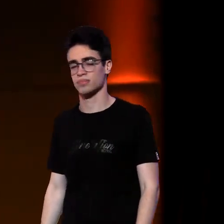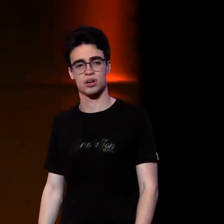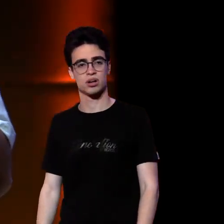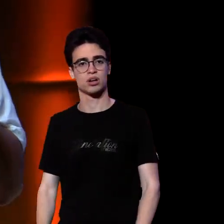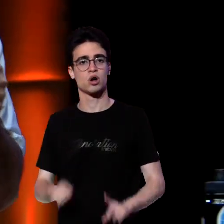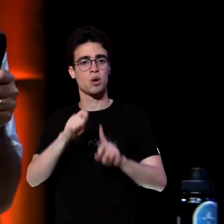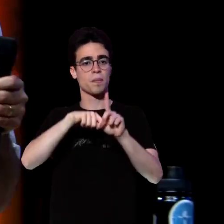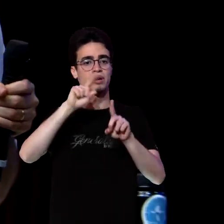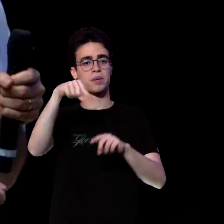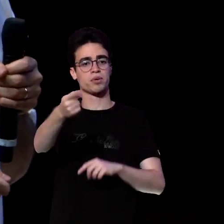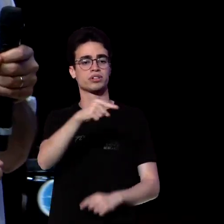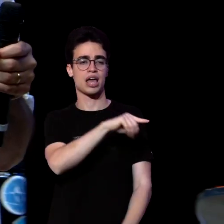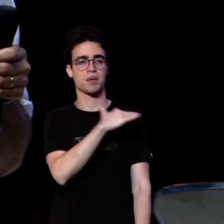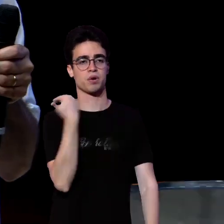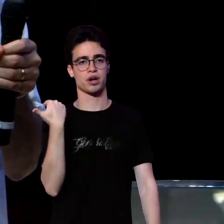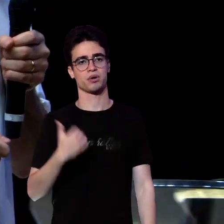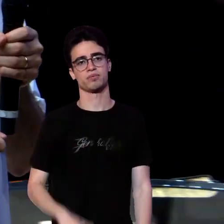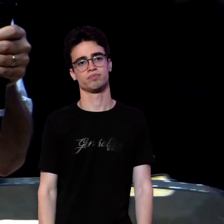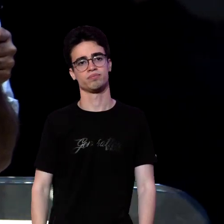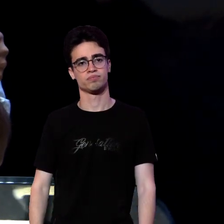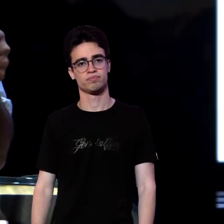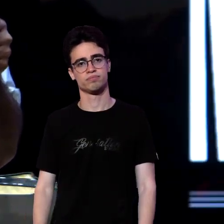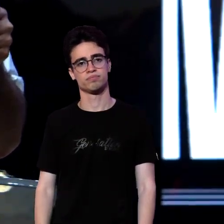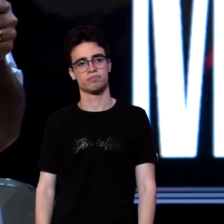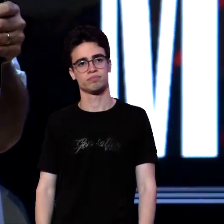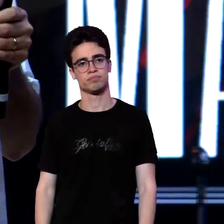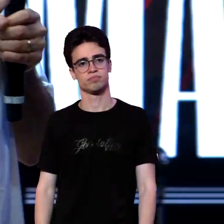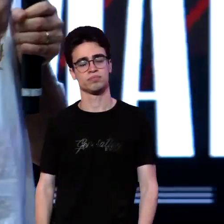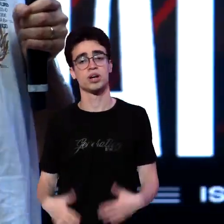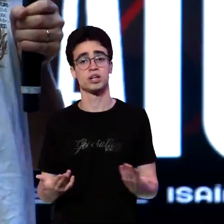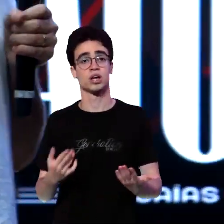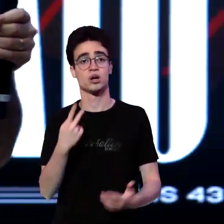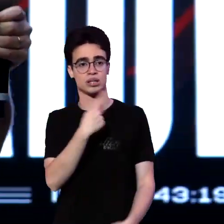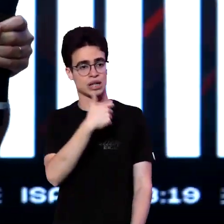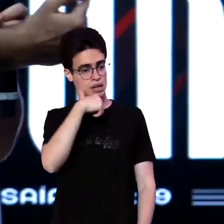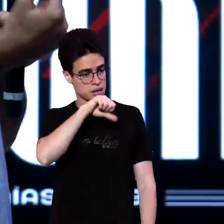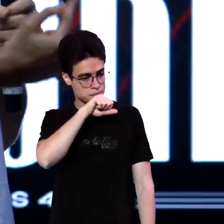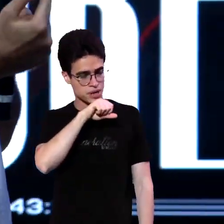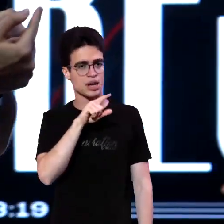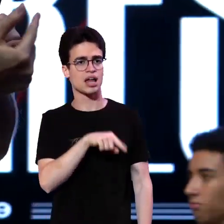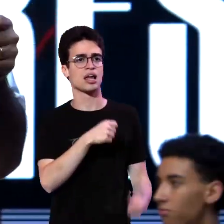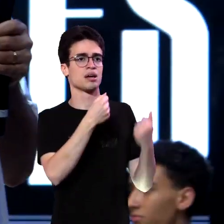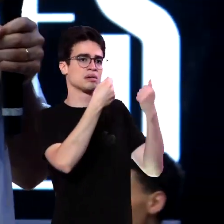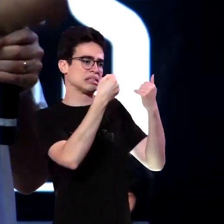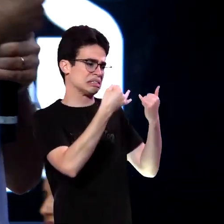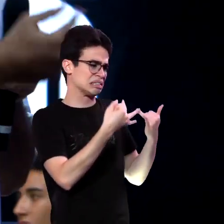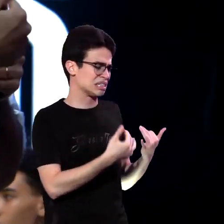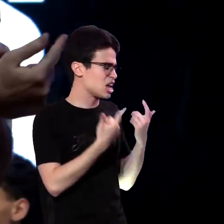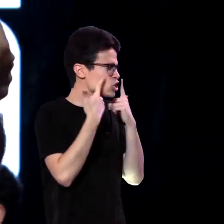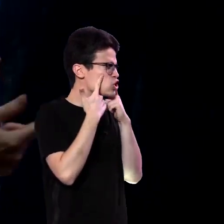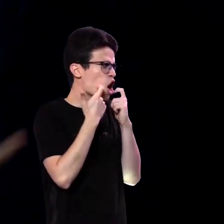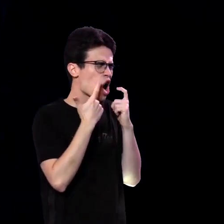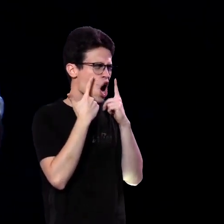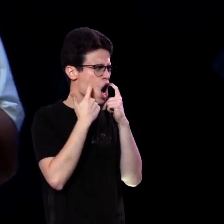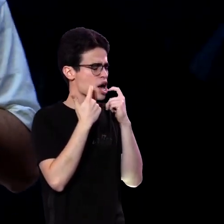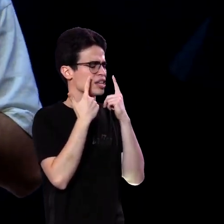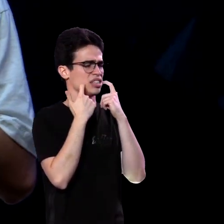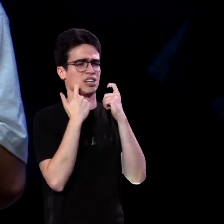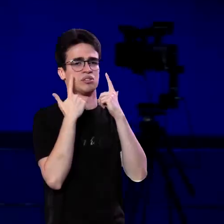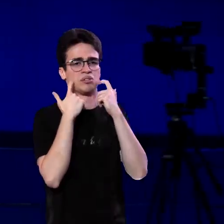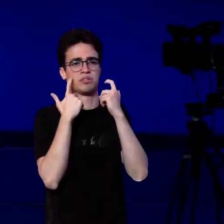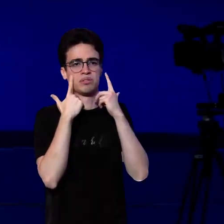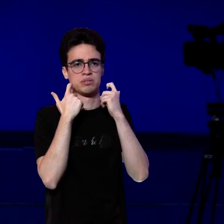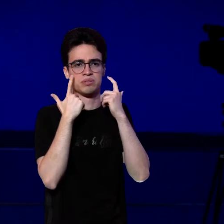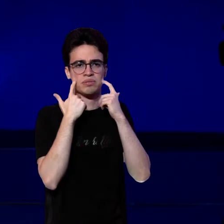Um mês depois ele morreu. E a mãe dele repetiu essas palavras dele chorando para mim.